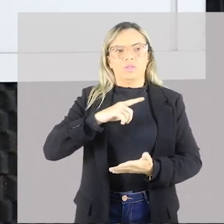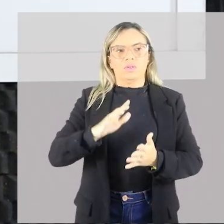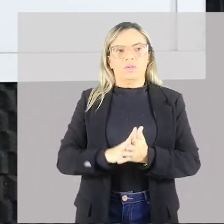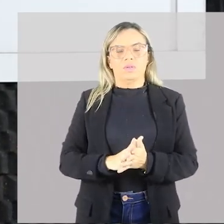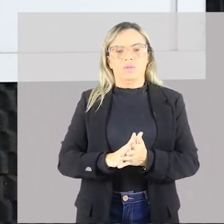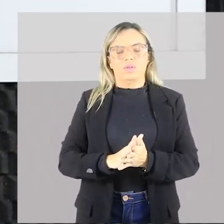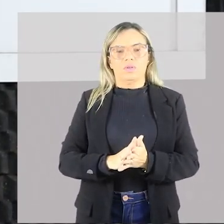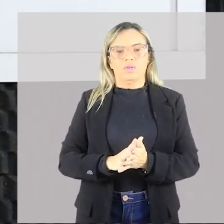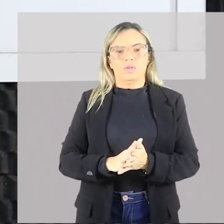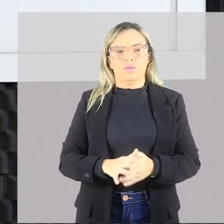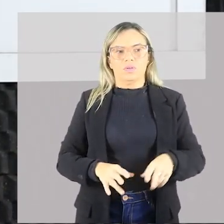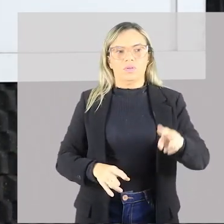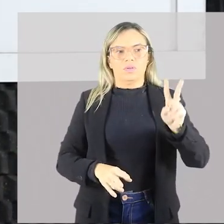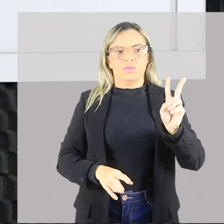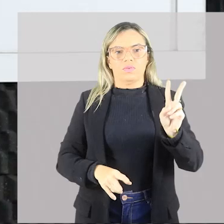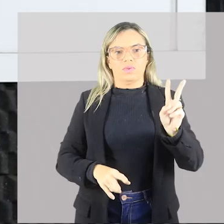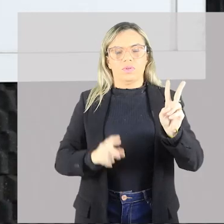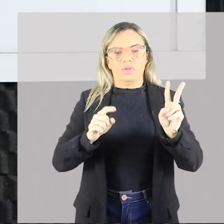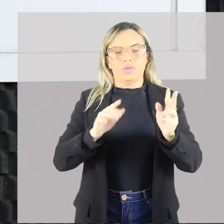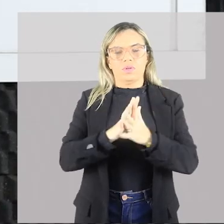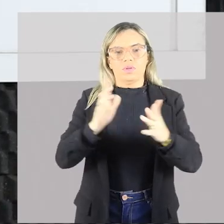Basta você multiplicar as 3 dimensões.